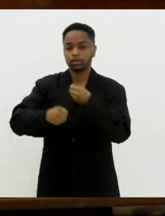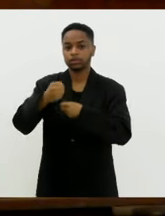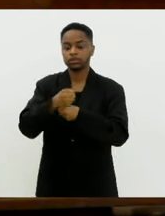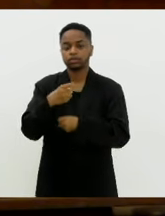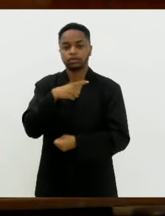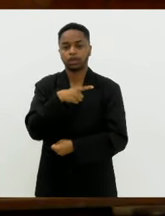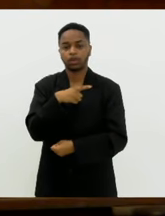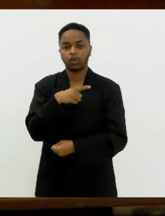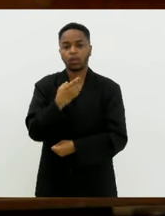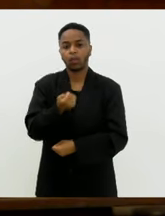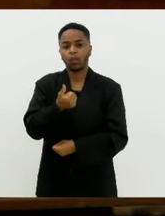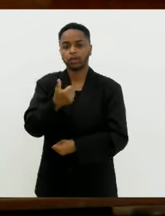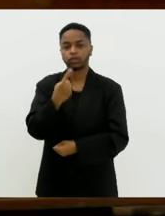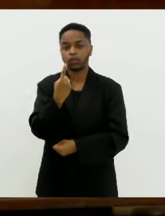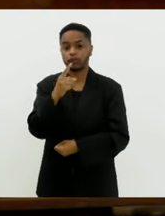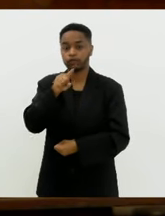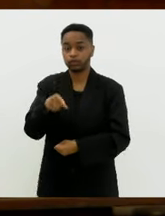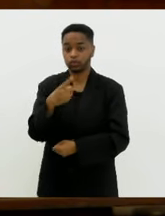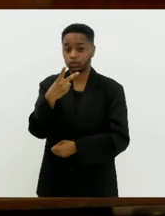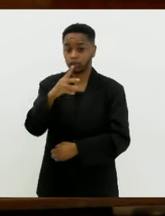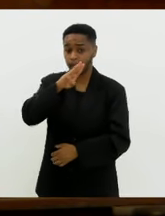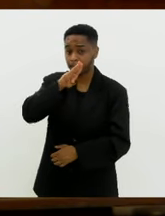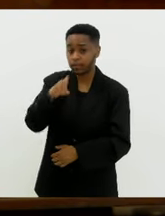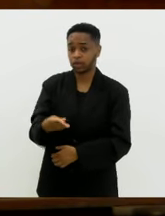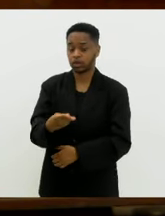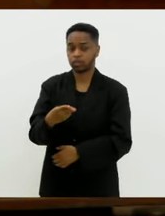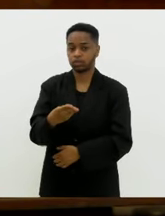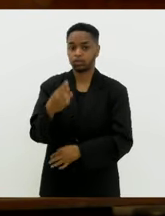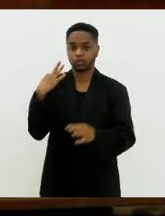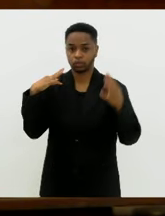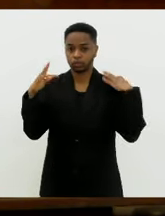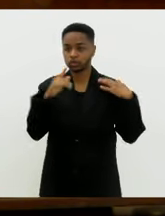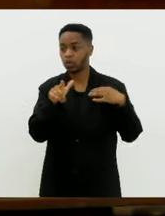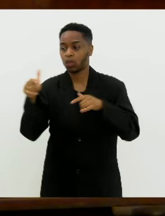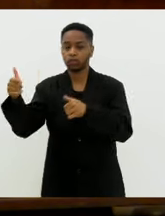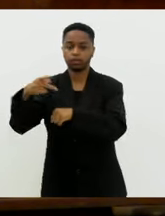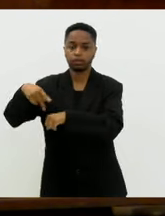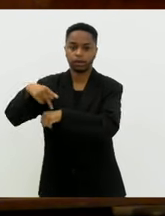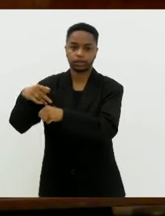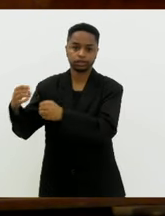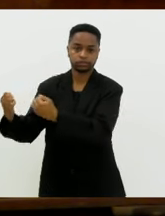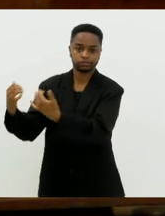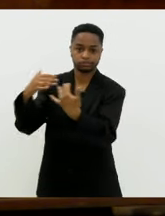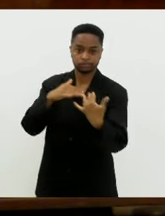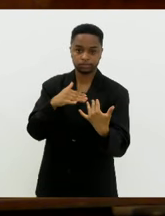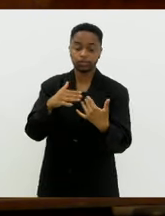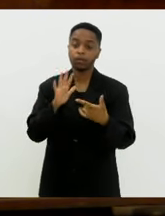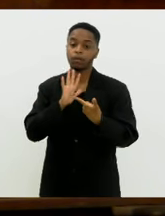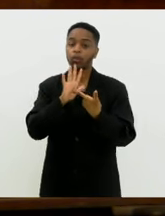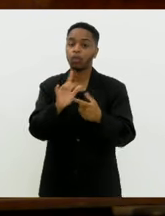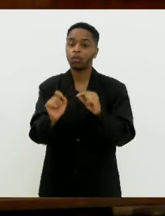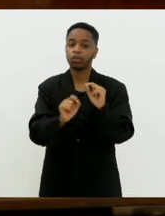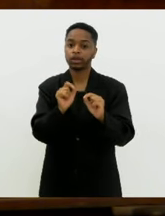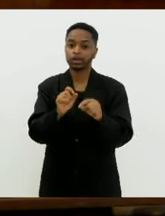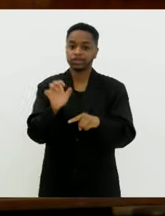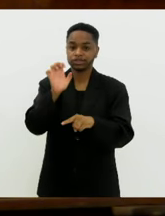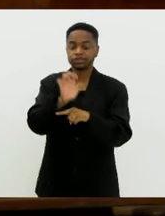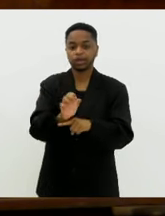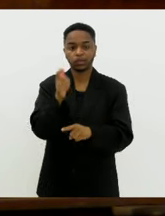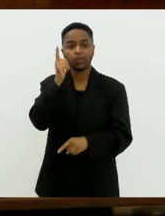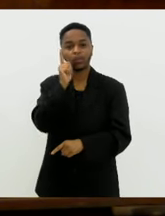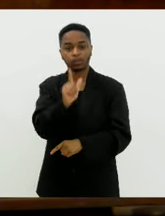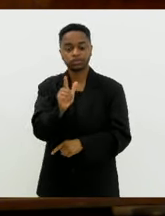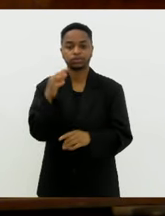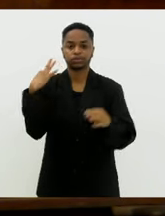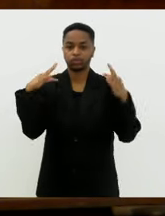quase 1,2 milhão de turistas internacionais. Um retrato de que o Estado recuperou o potencial